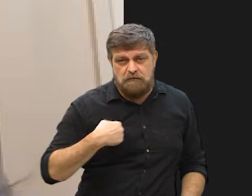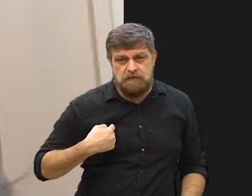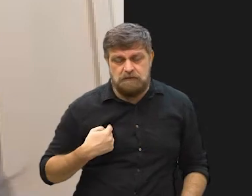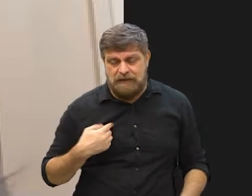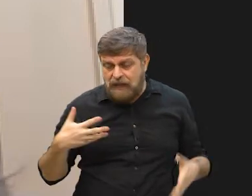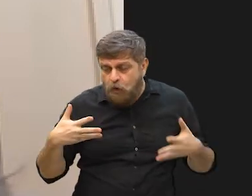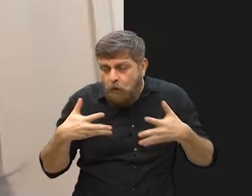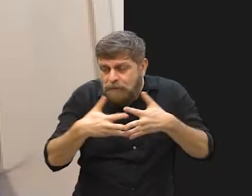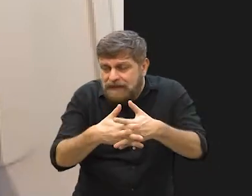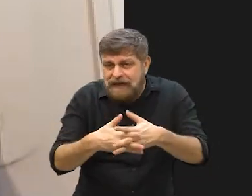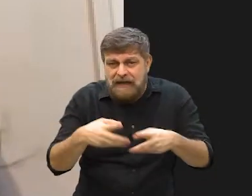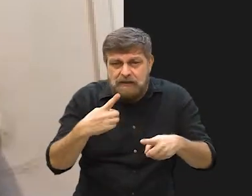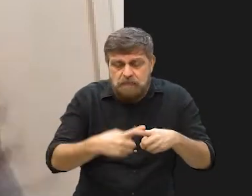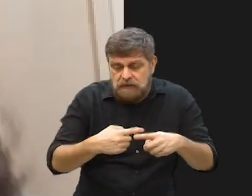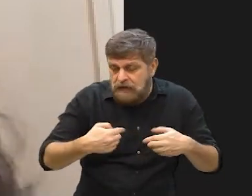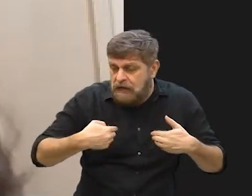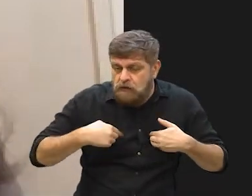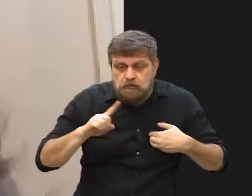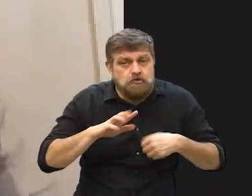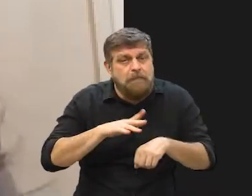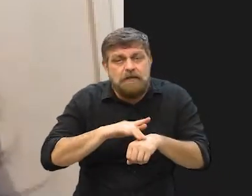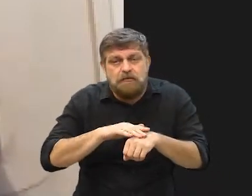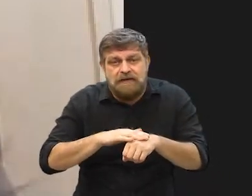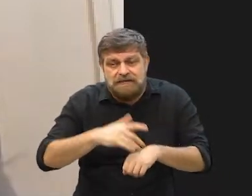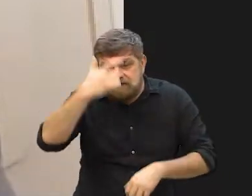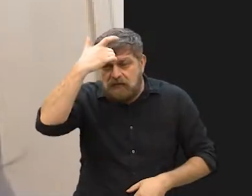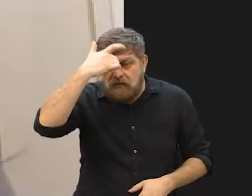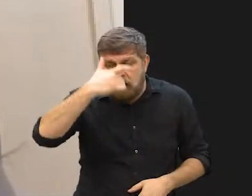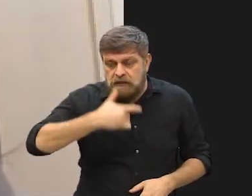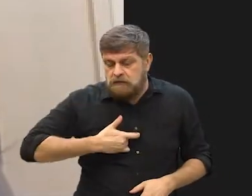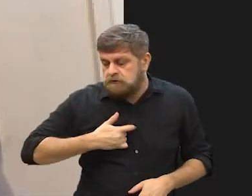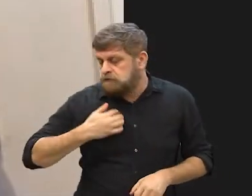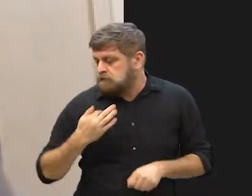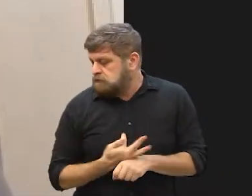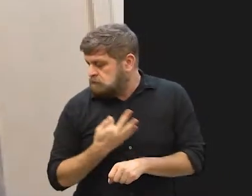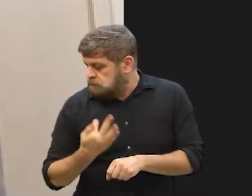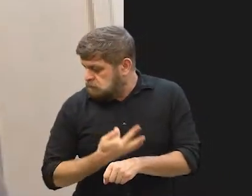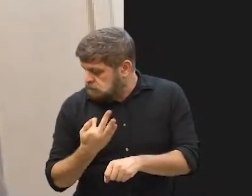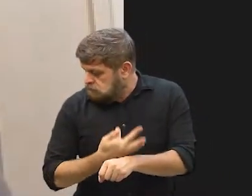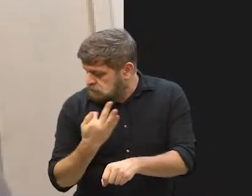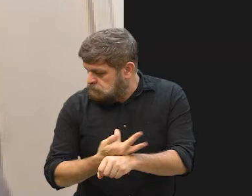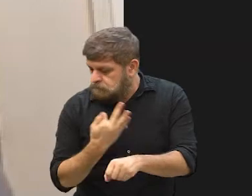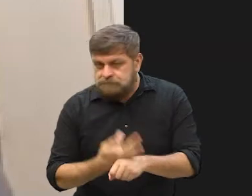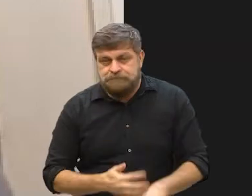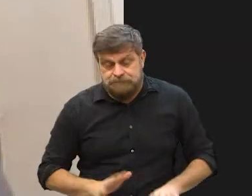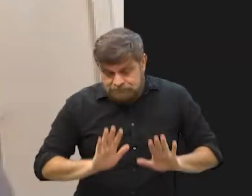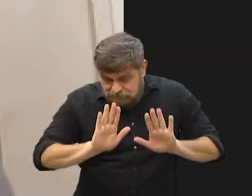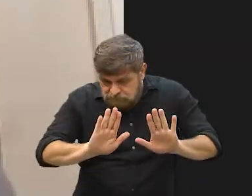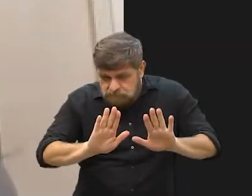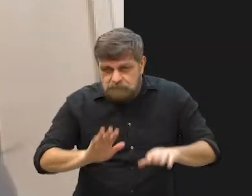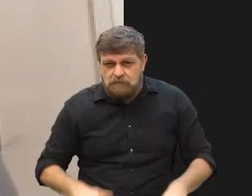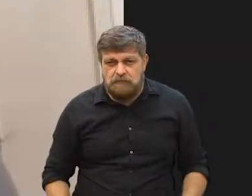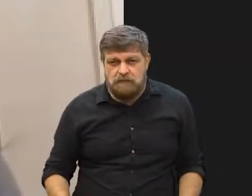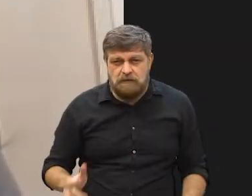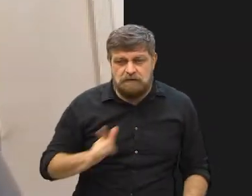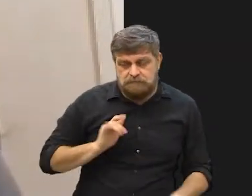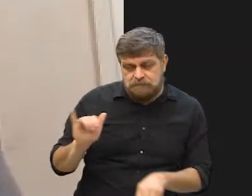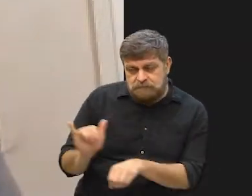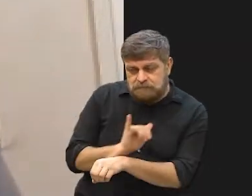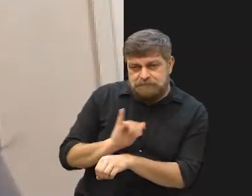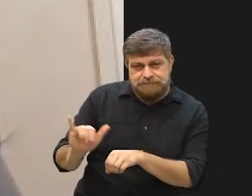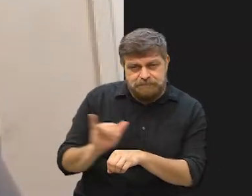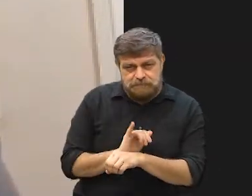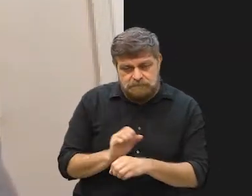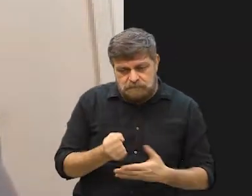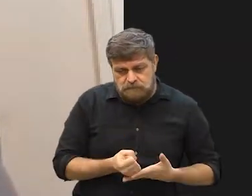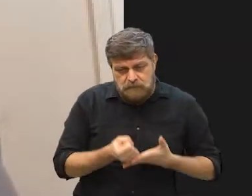muito complicado, porque dificulta, a gente tem que se virar e dar um jeito. Mas tem maneiras de se